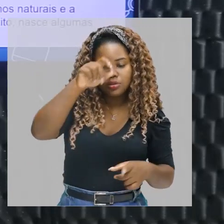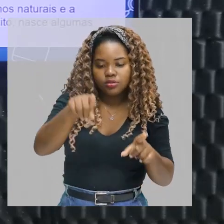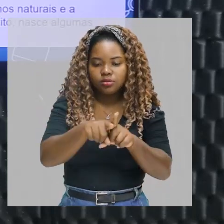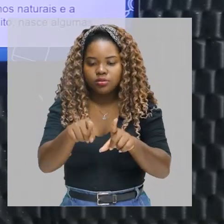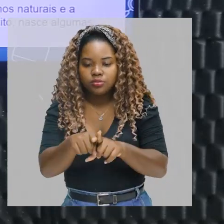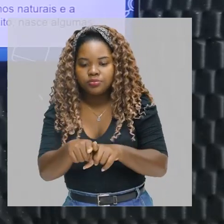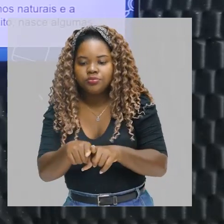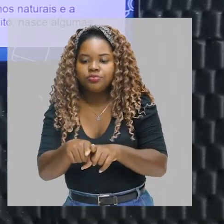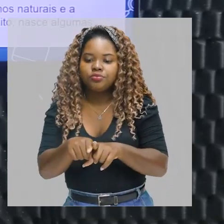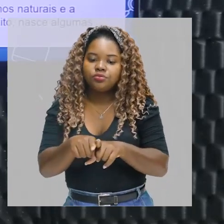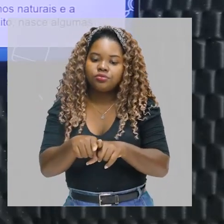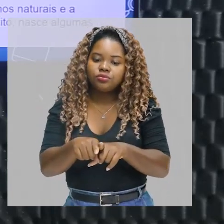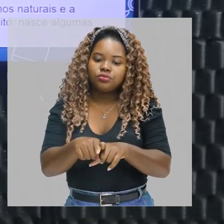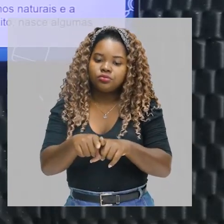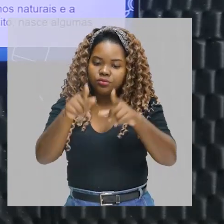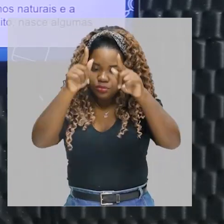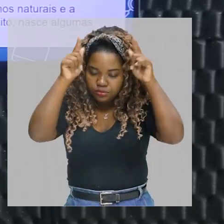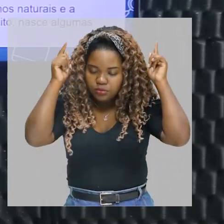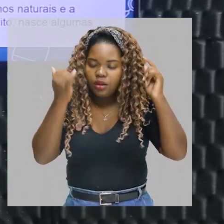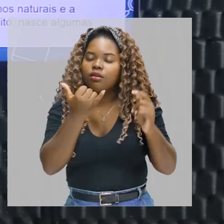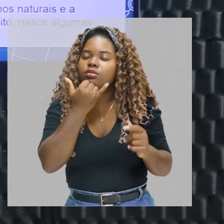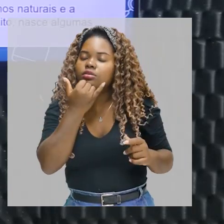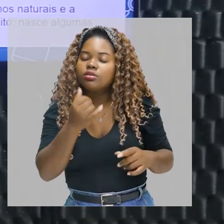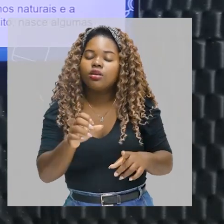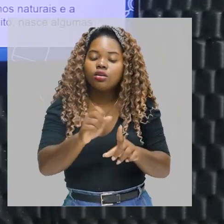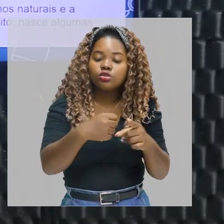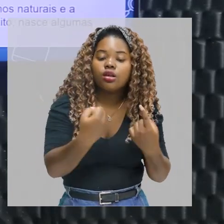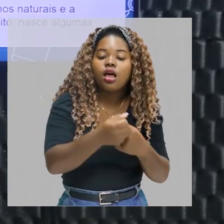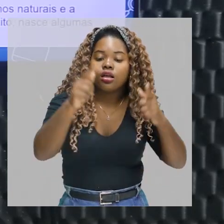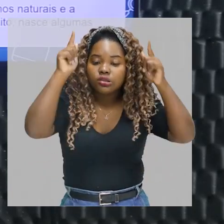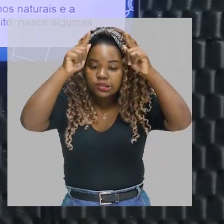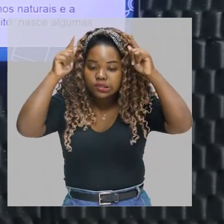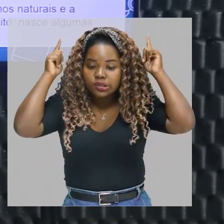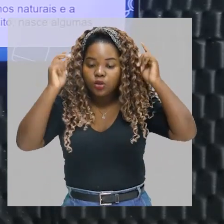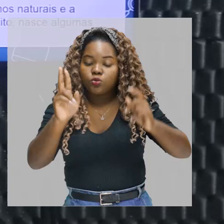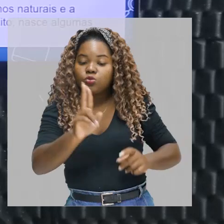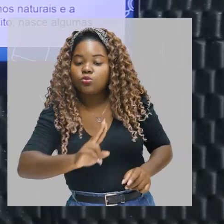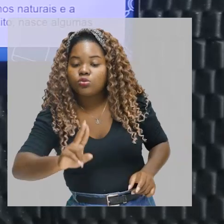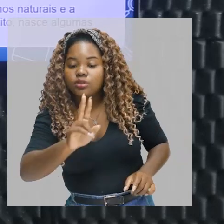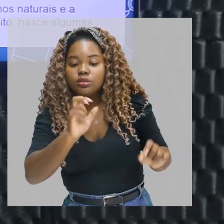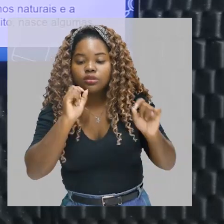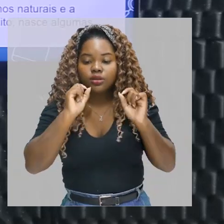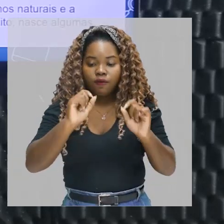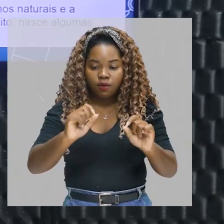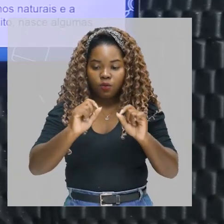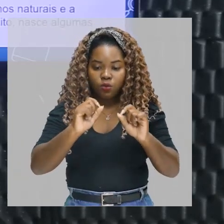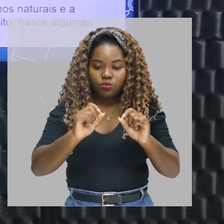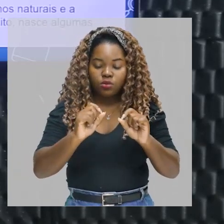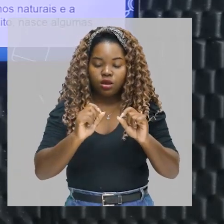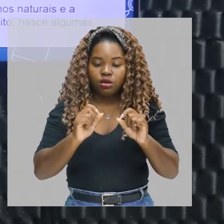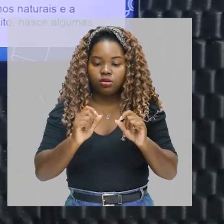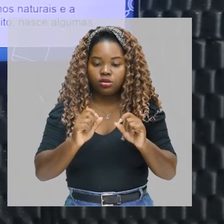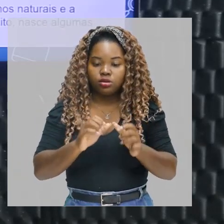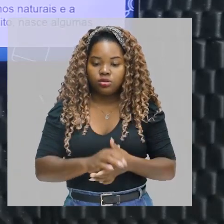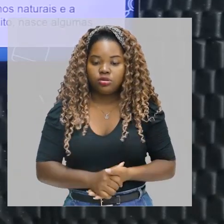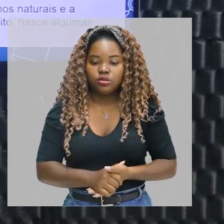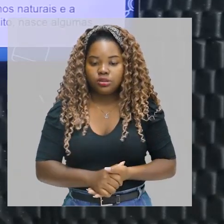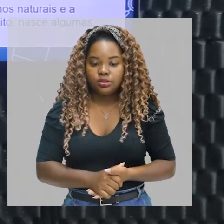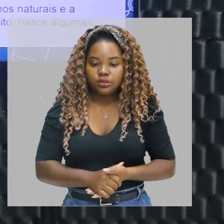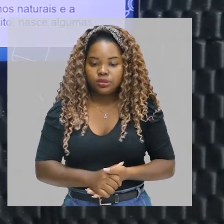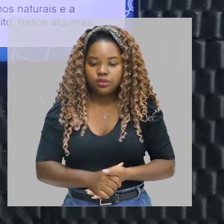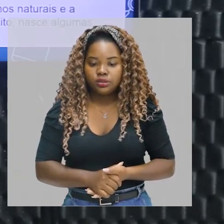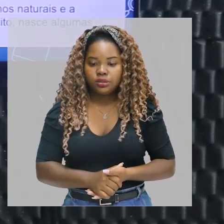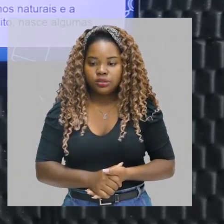sociedade grega, quer dizer, desculpa, a sociedade grega utilizava, não a figura